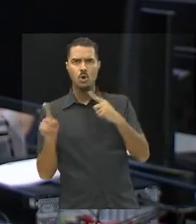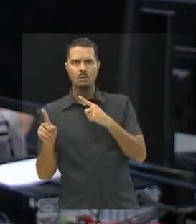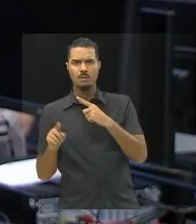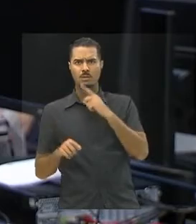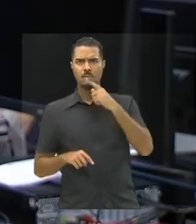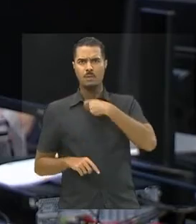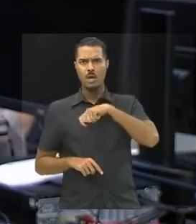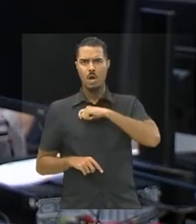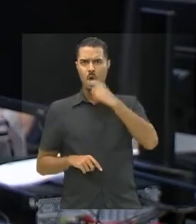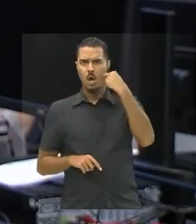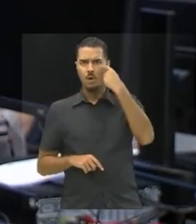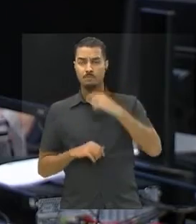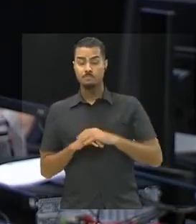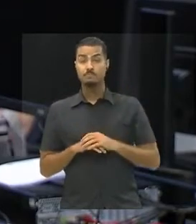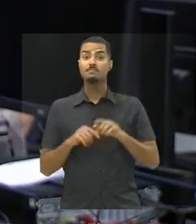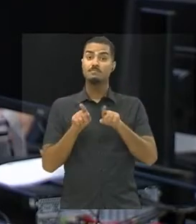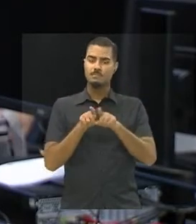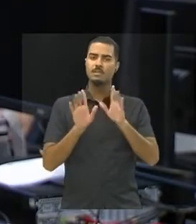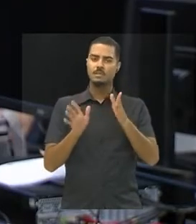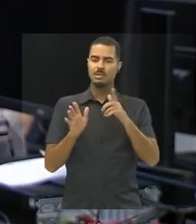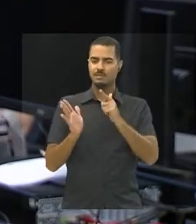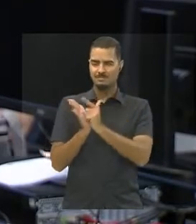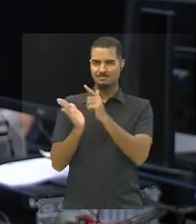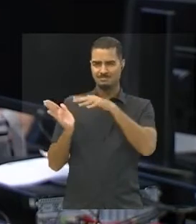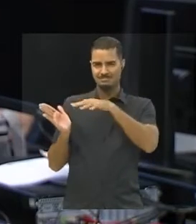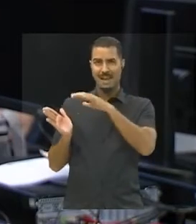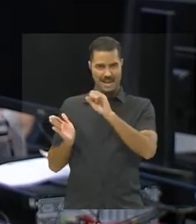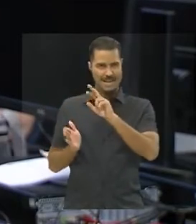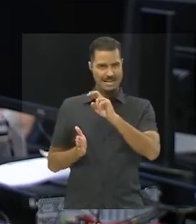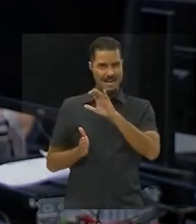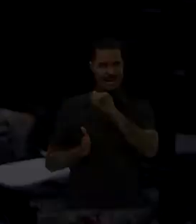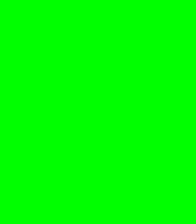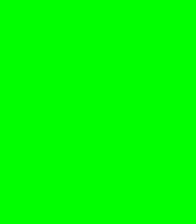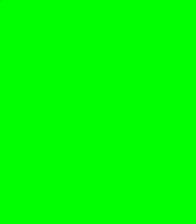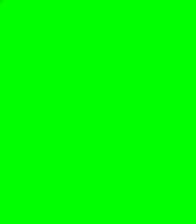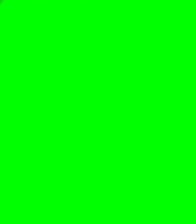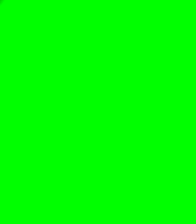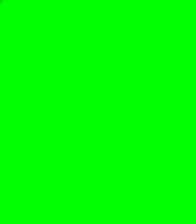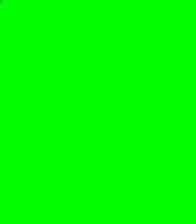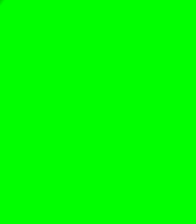Caracas, deu em manchete que a Rússia adverte os Estados Unidos a não intervir.